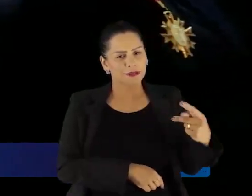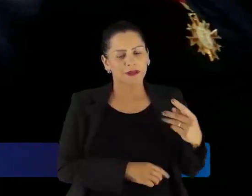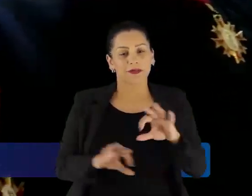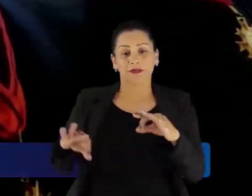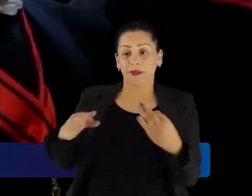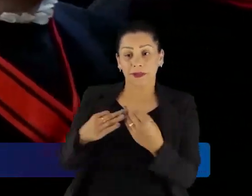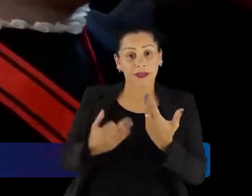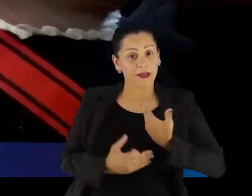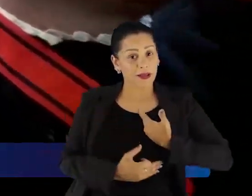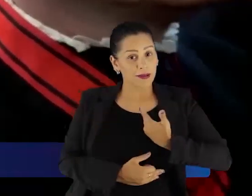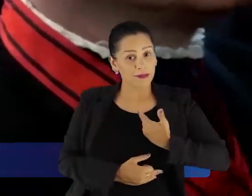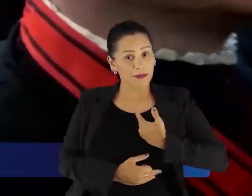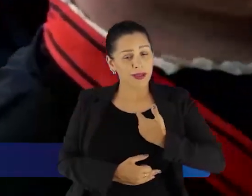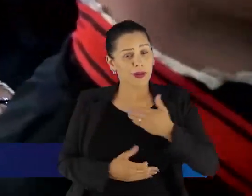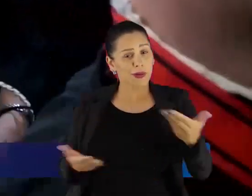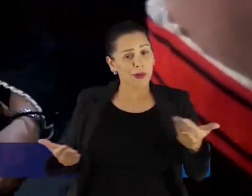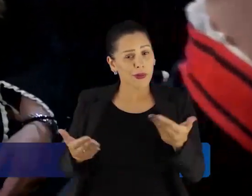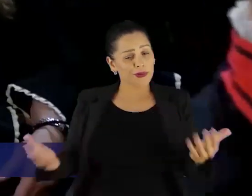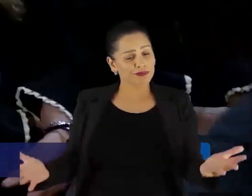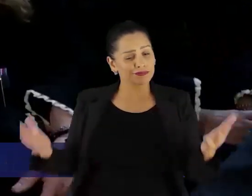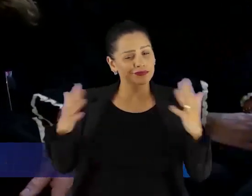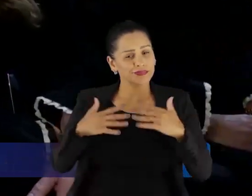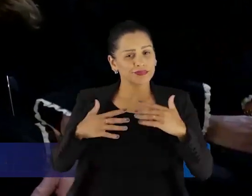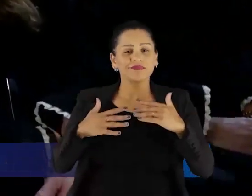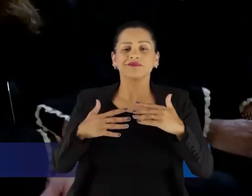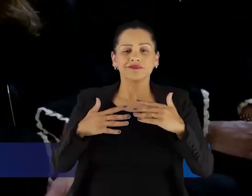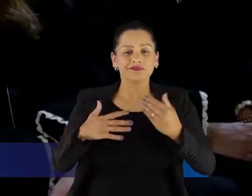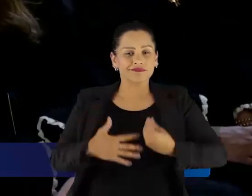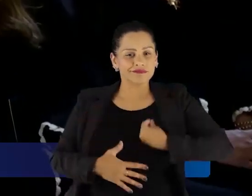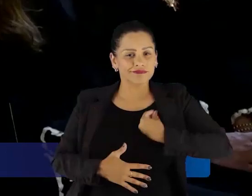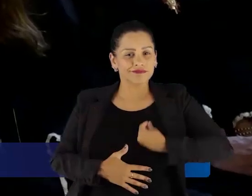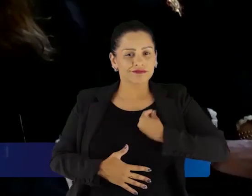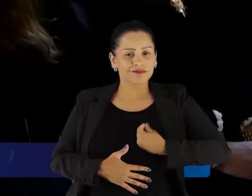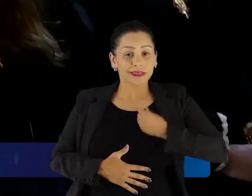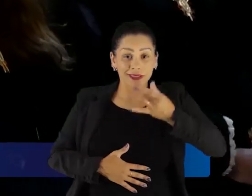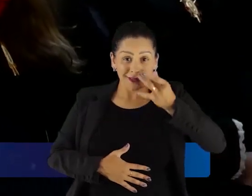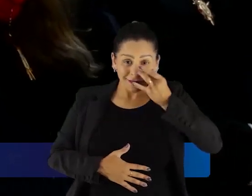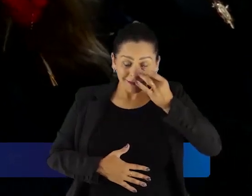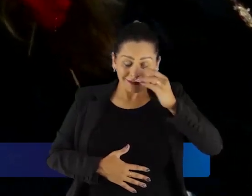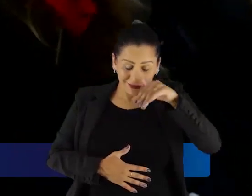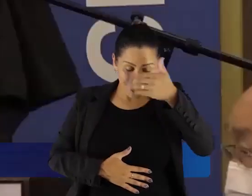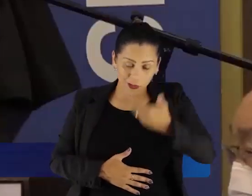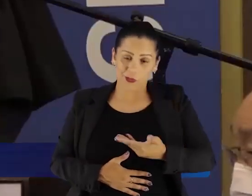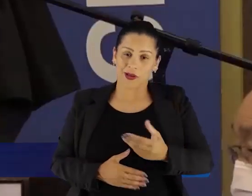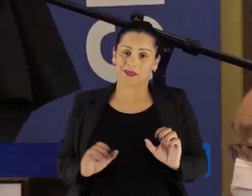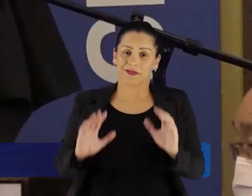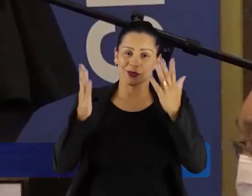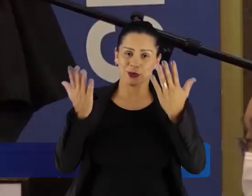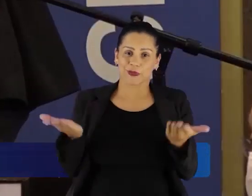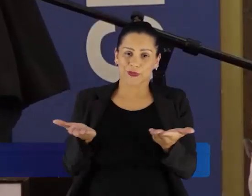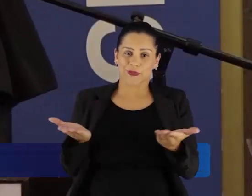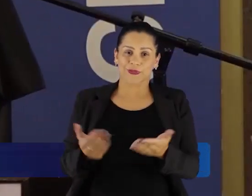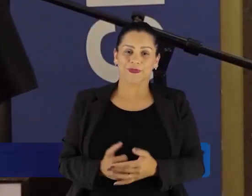amigos que muito nos honram com a presença na solenidade de hoje é